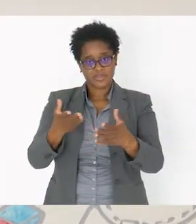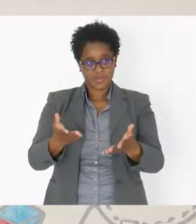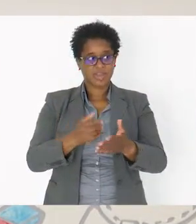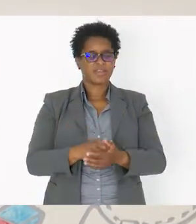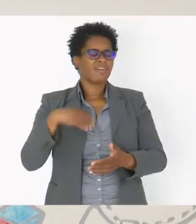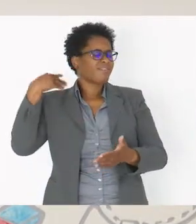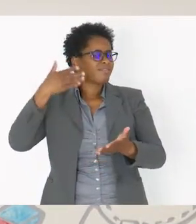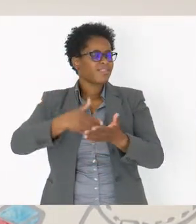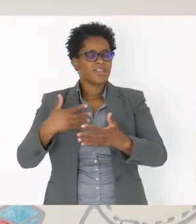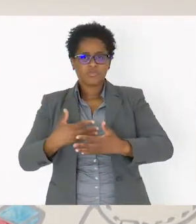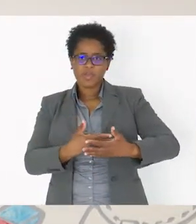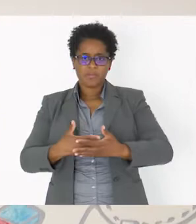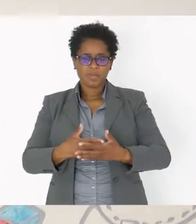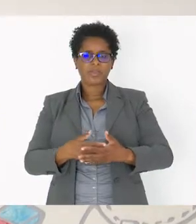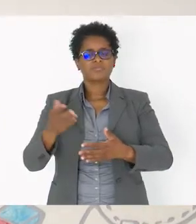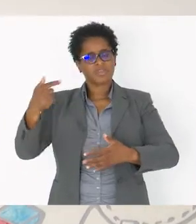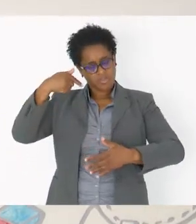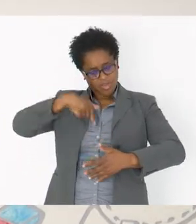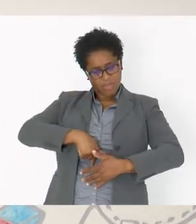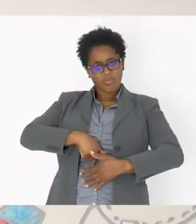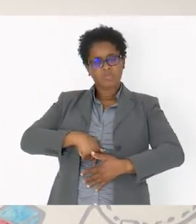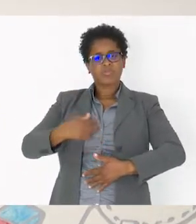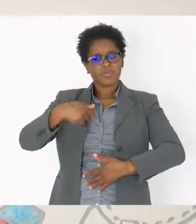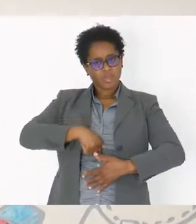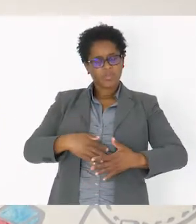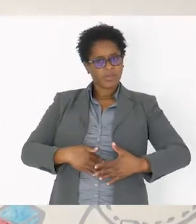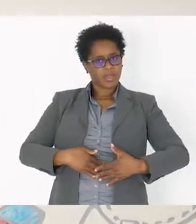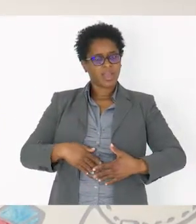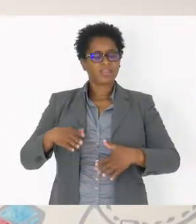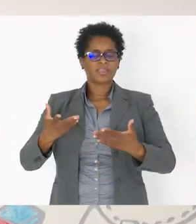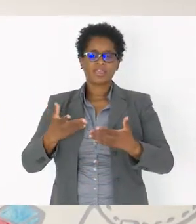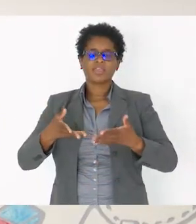Desde que o bebê é carregado na barriga até o seu